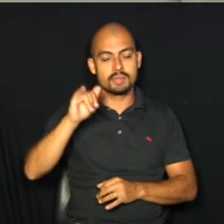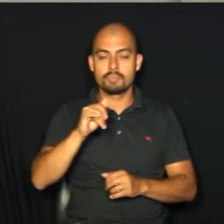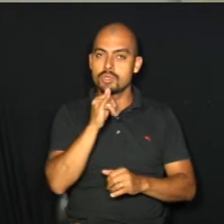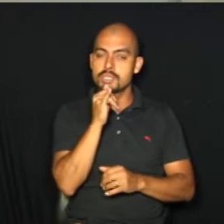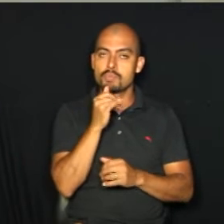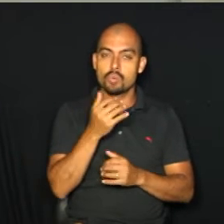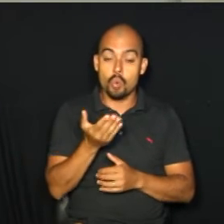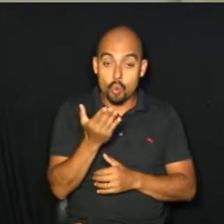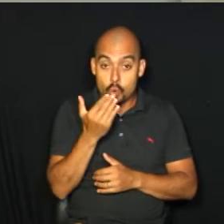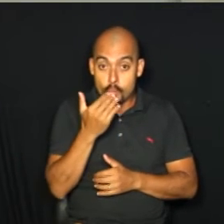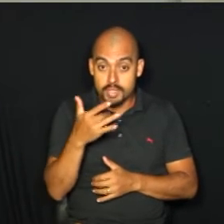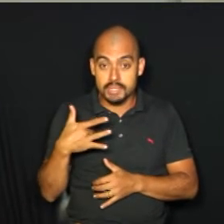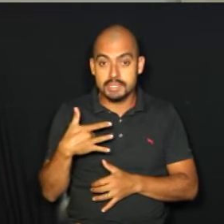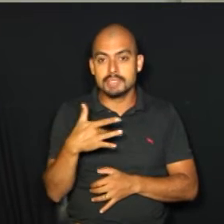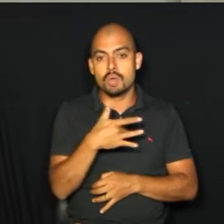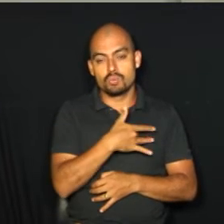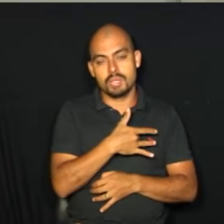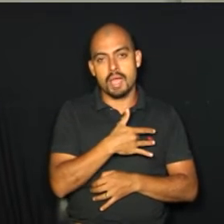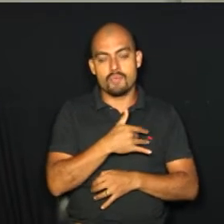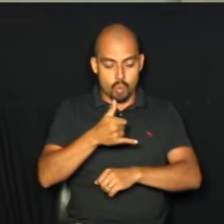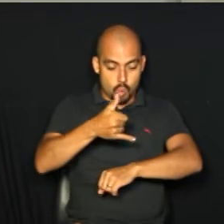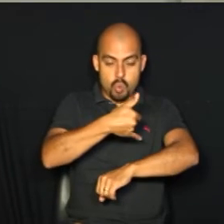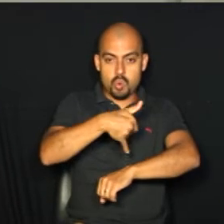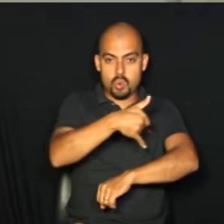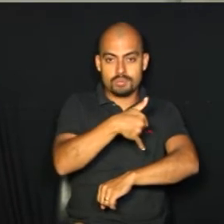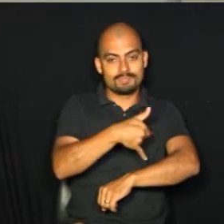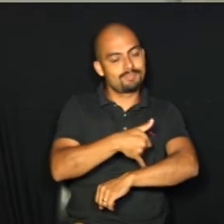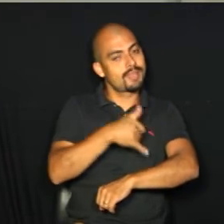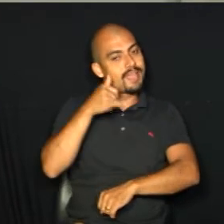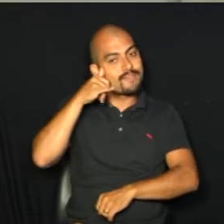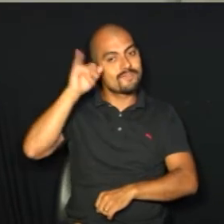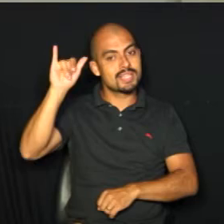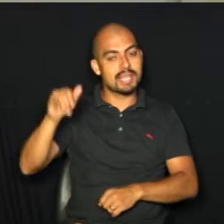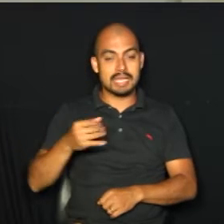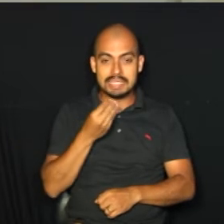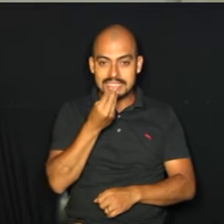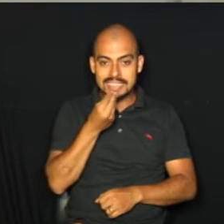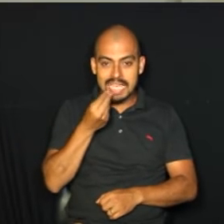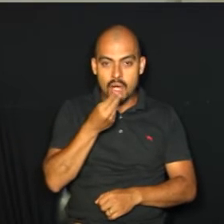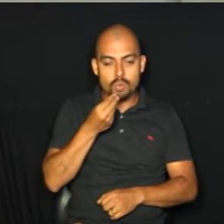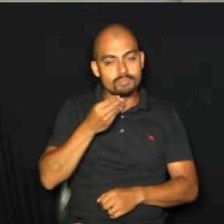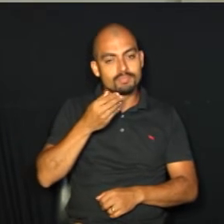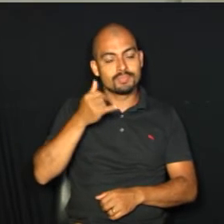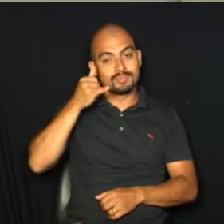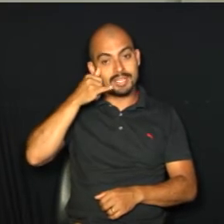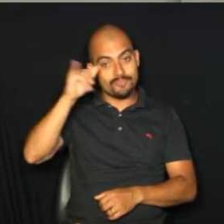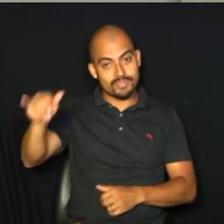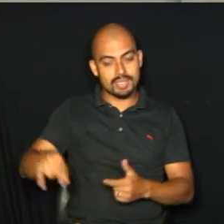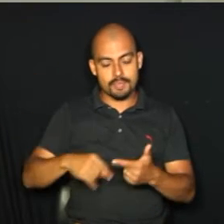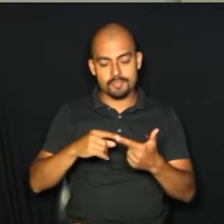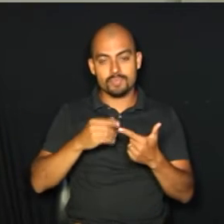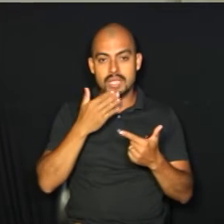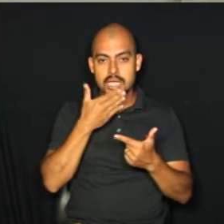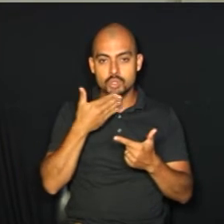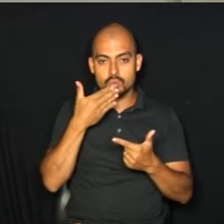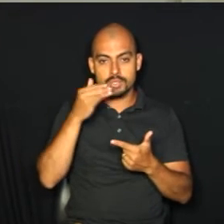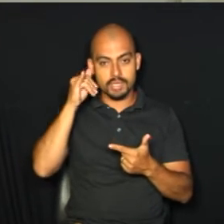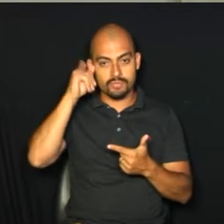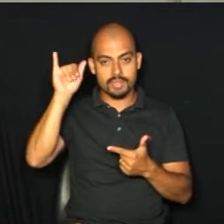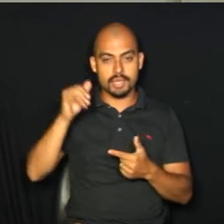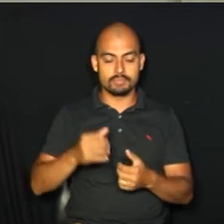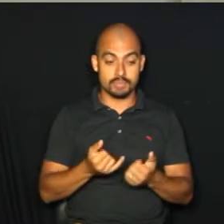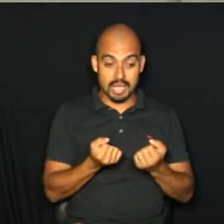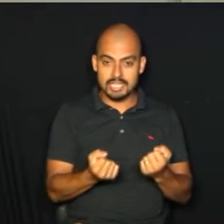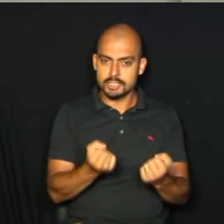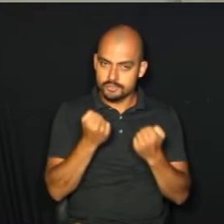saudável evitando alimentos gordurosos o excesso de sal e de Açúcar fazer atividades físicas regulares